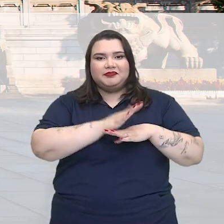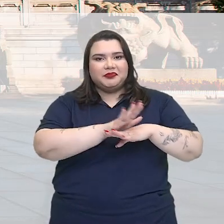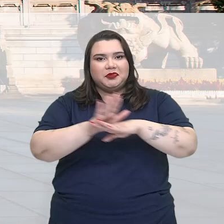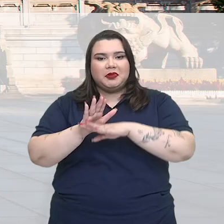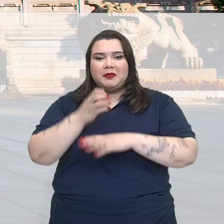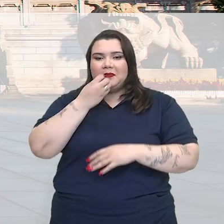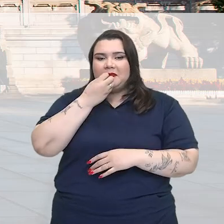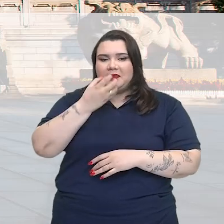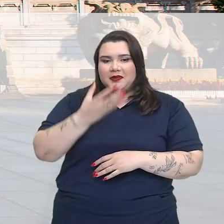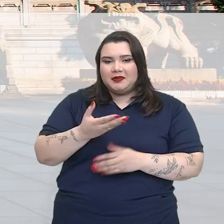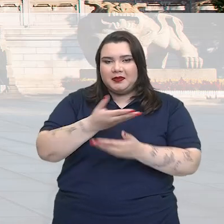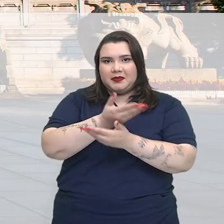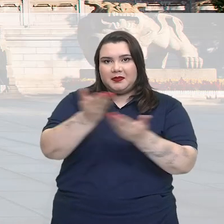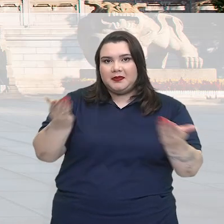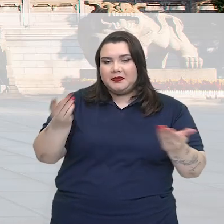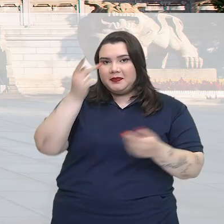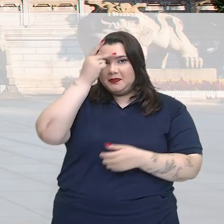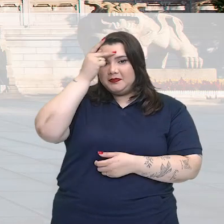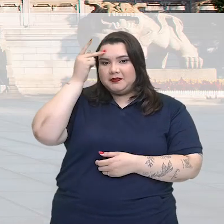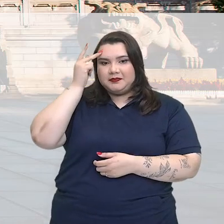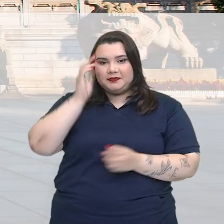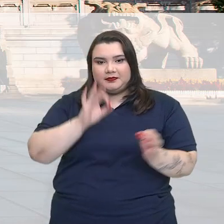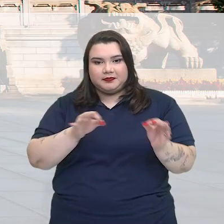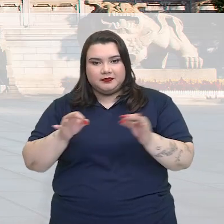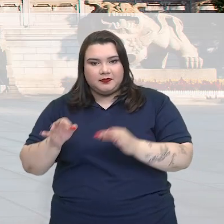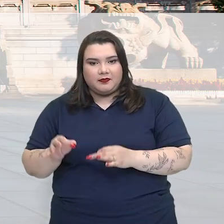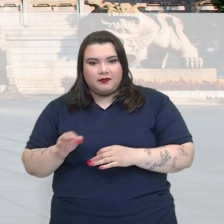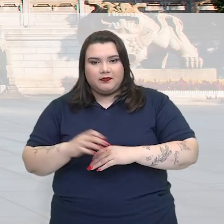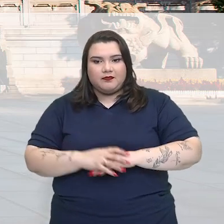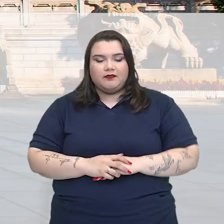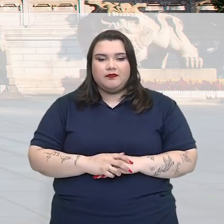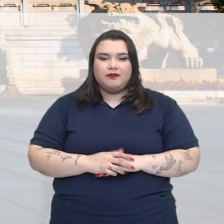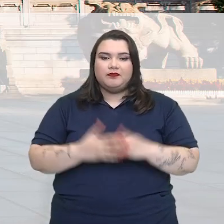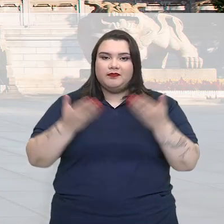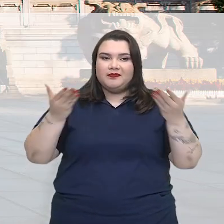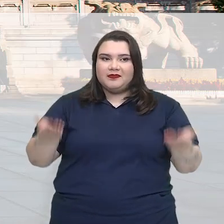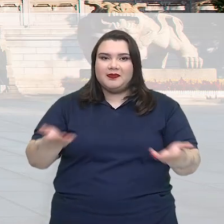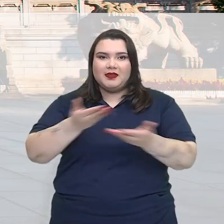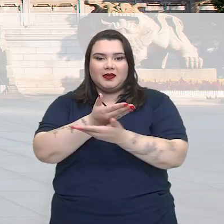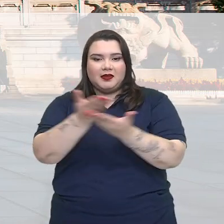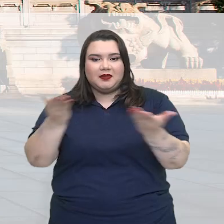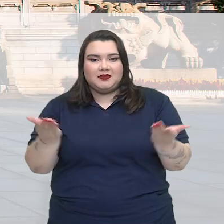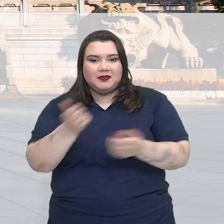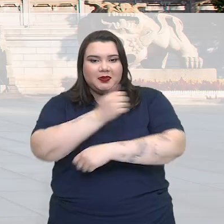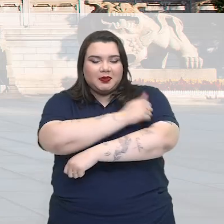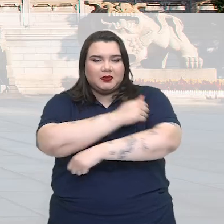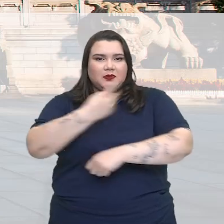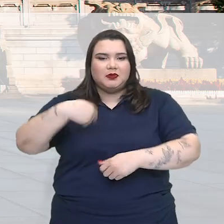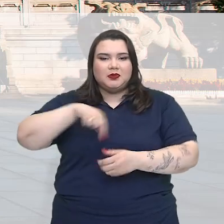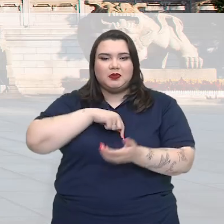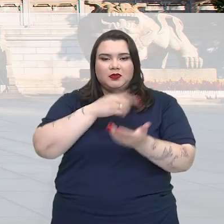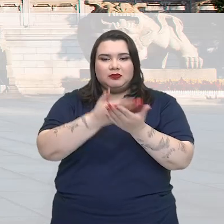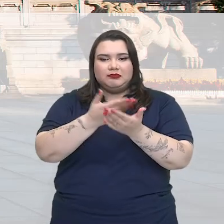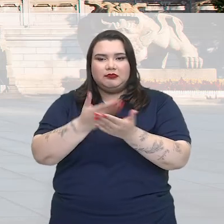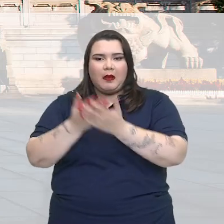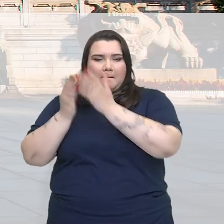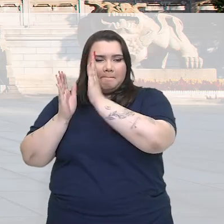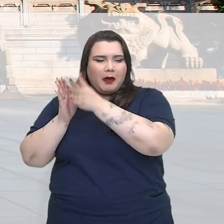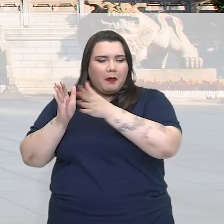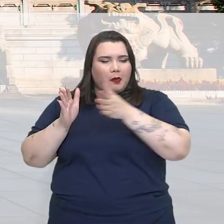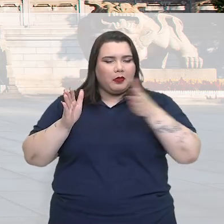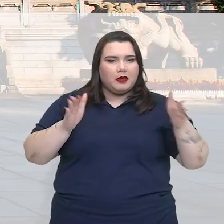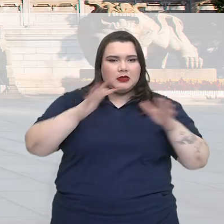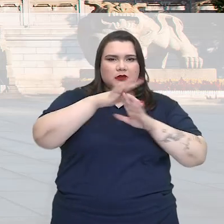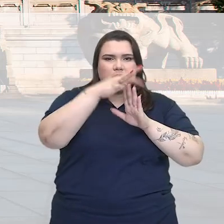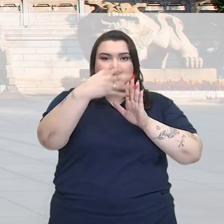bem para as pessoas. Então, caros alunos, tivemos aqui um desfile de